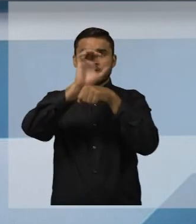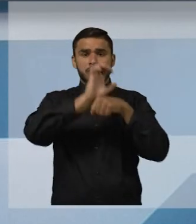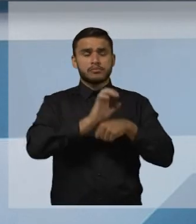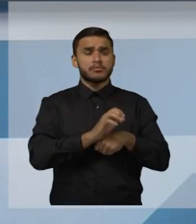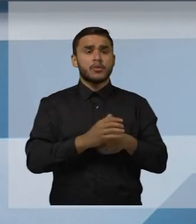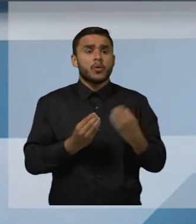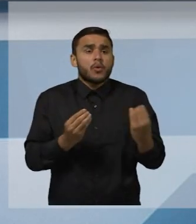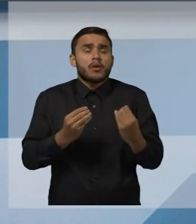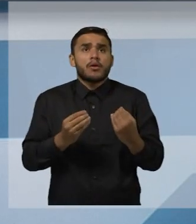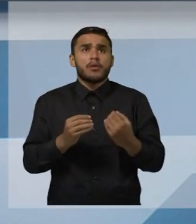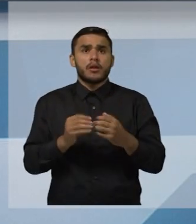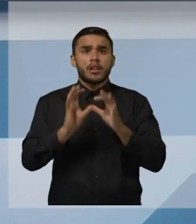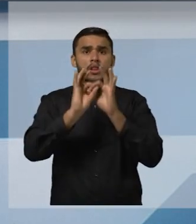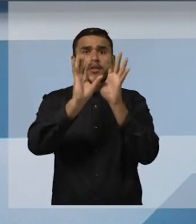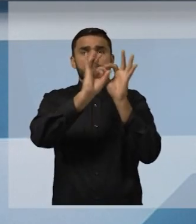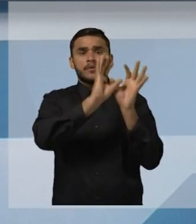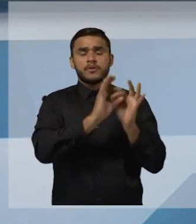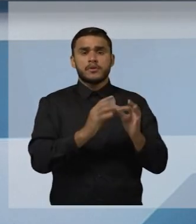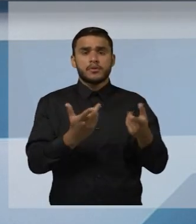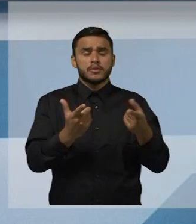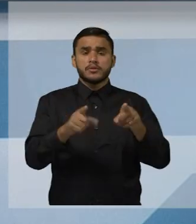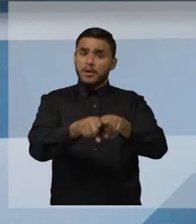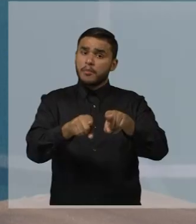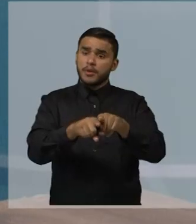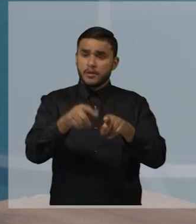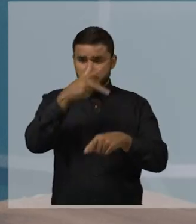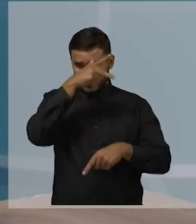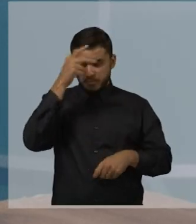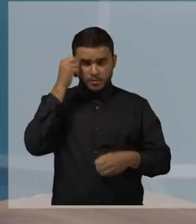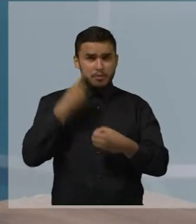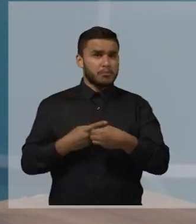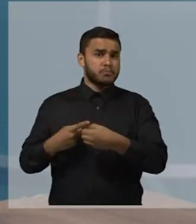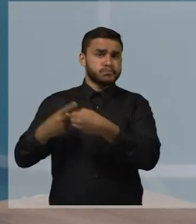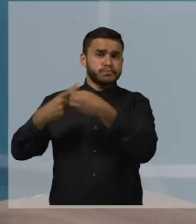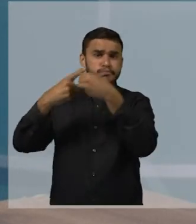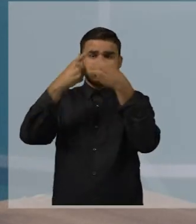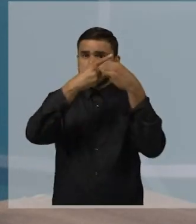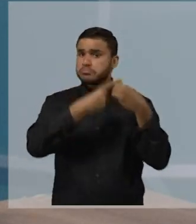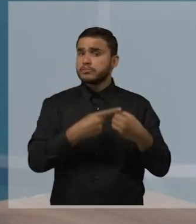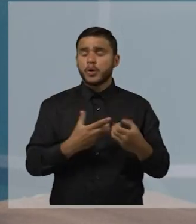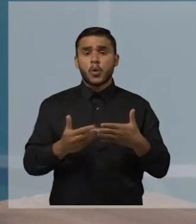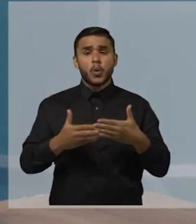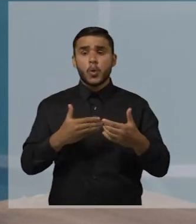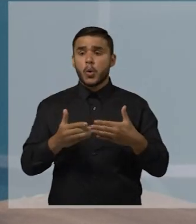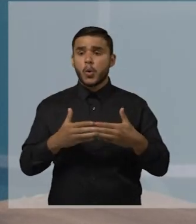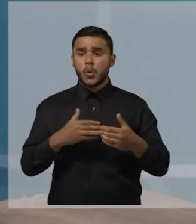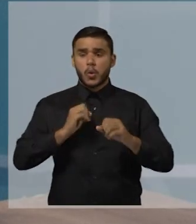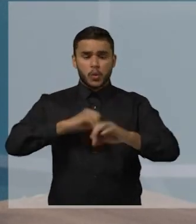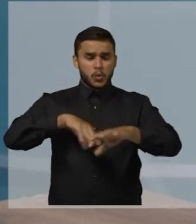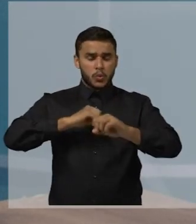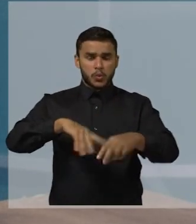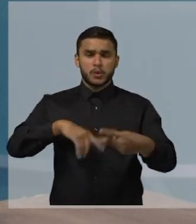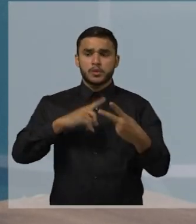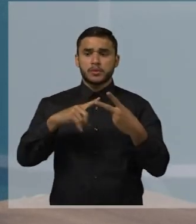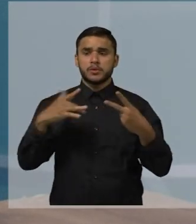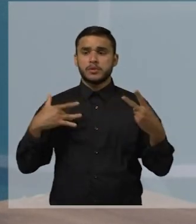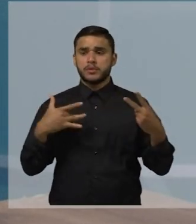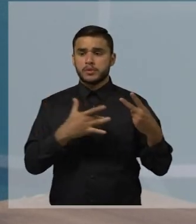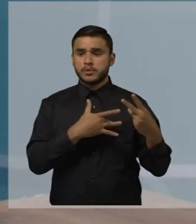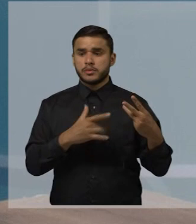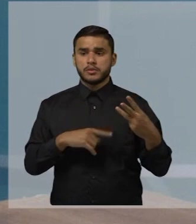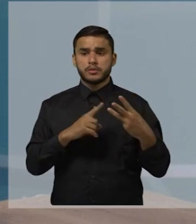tornem impotentes, sem falar nem nos municípios. Isso vale para qualquer ramo de atividade. Na educação,